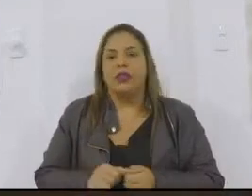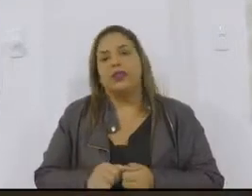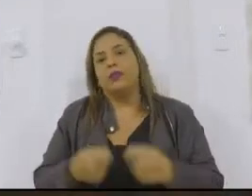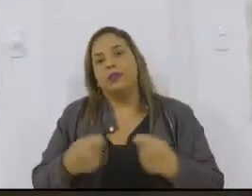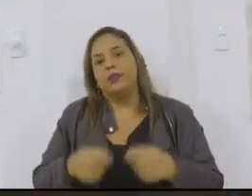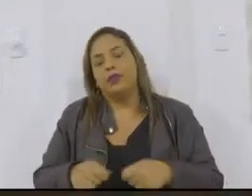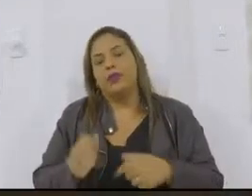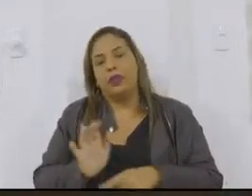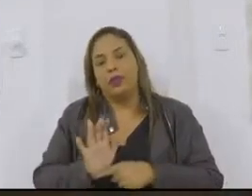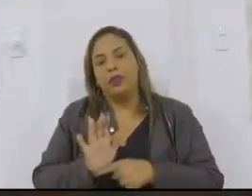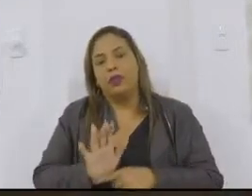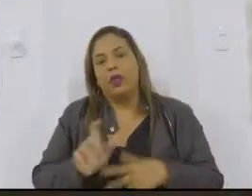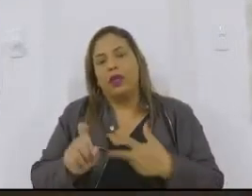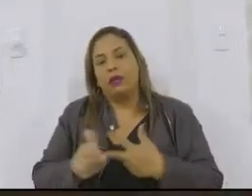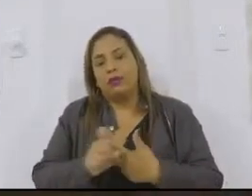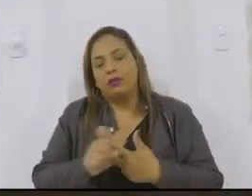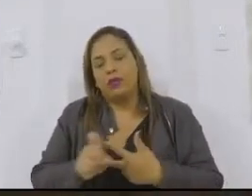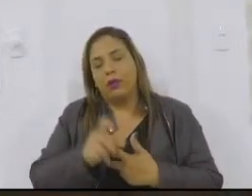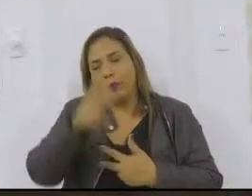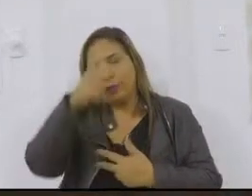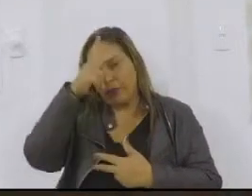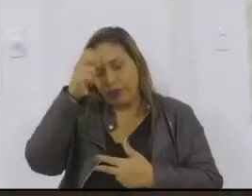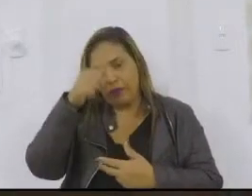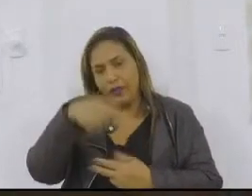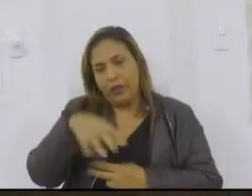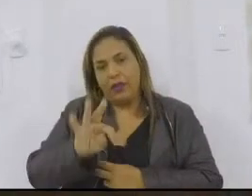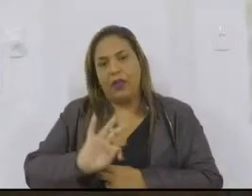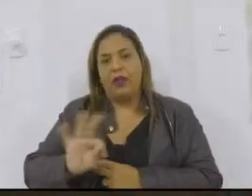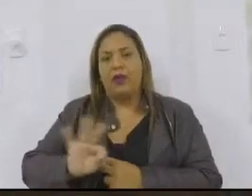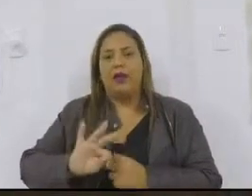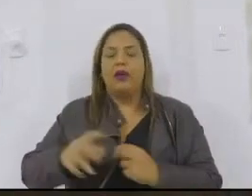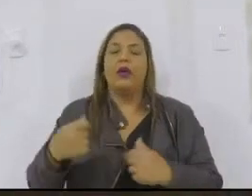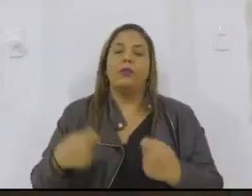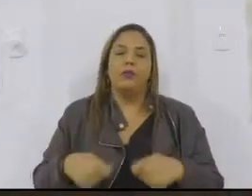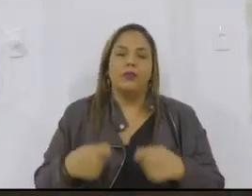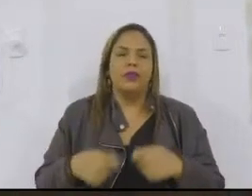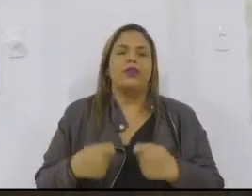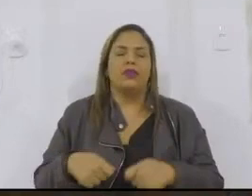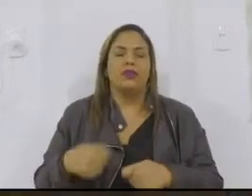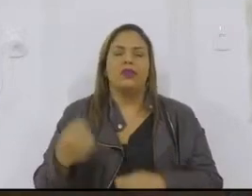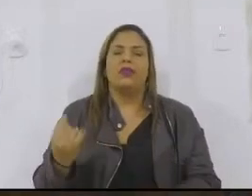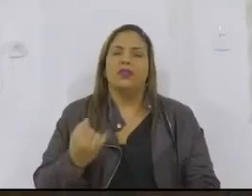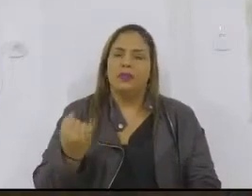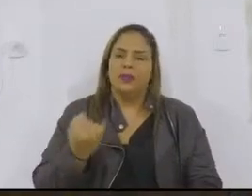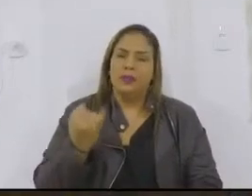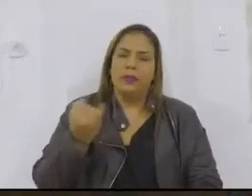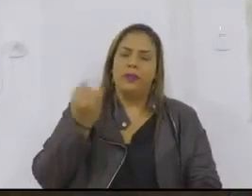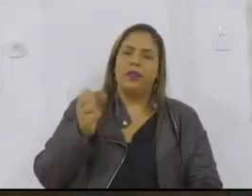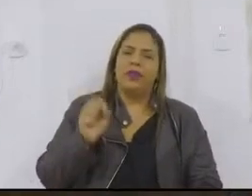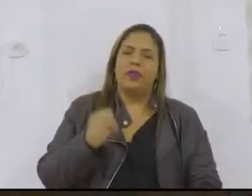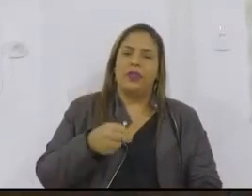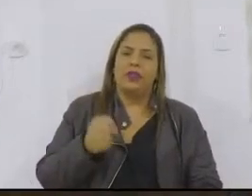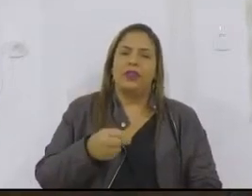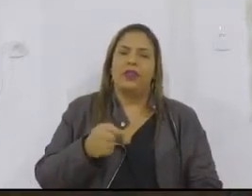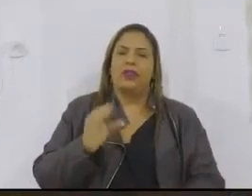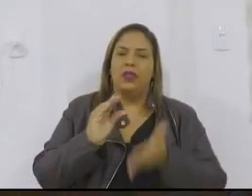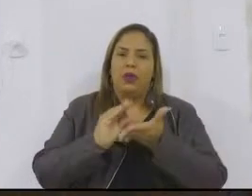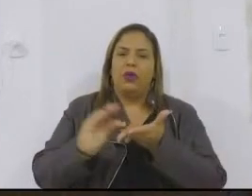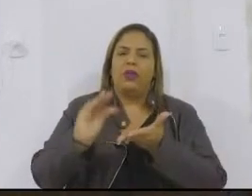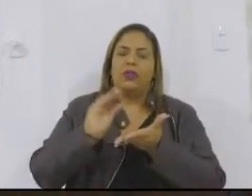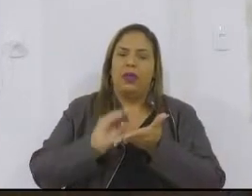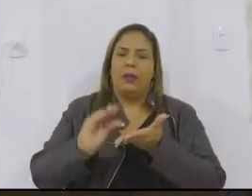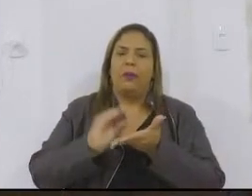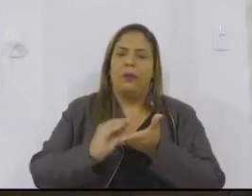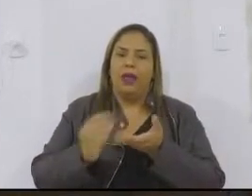tem consciência que o Prefeito Municipal poderá ainda, com sua grande capacidade, angariar emendas parlamentares para custear esses